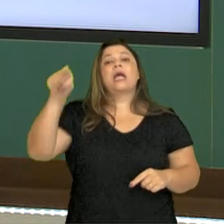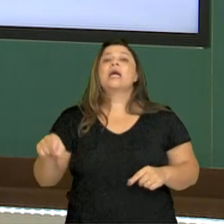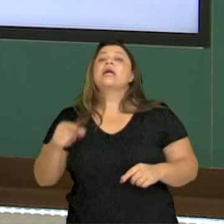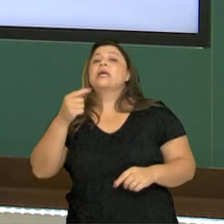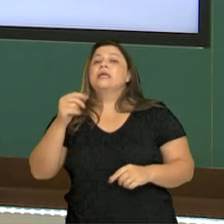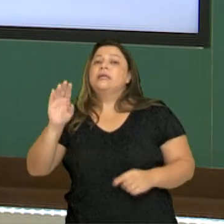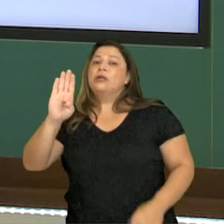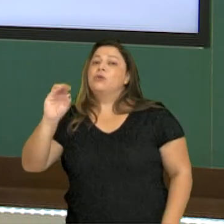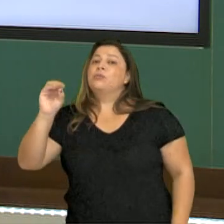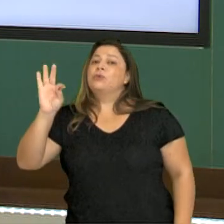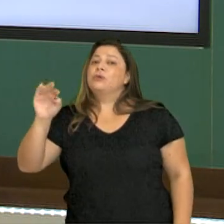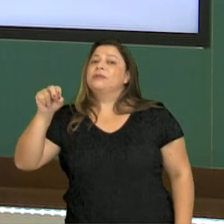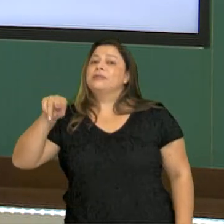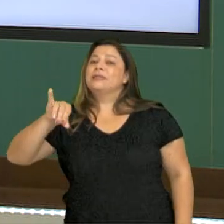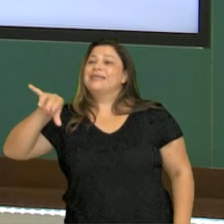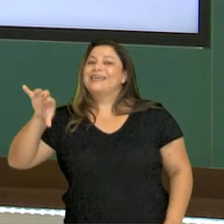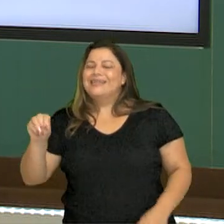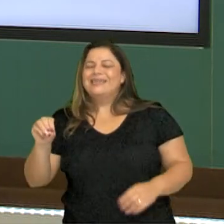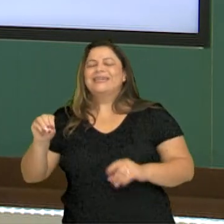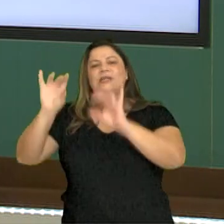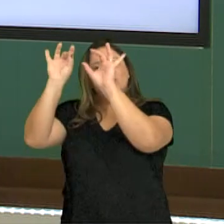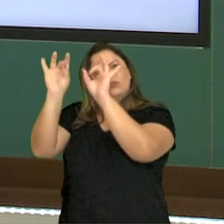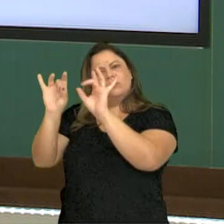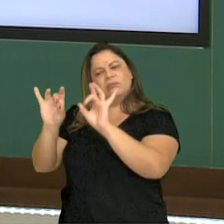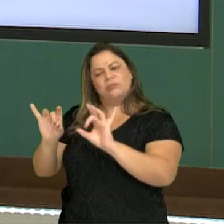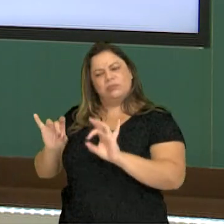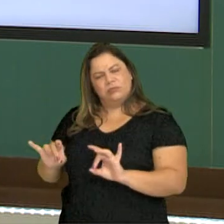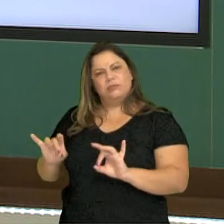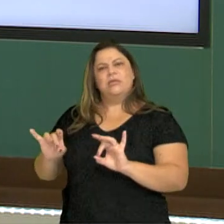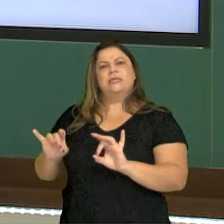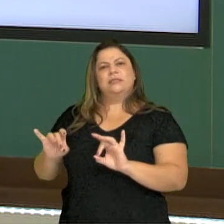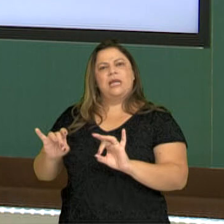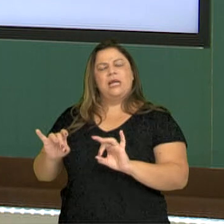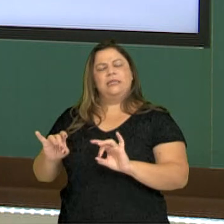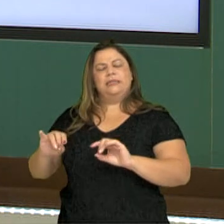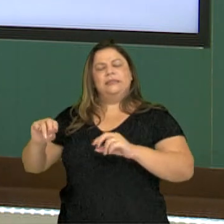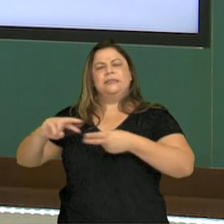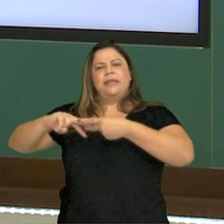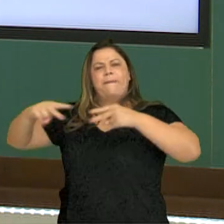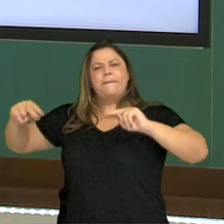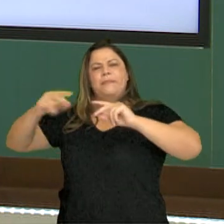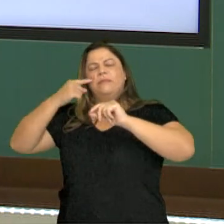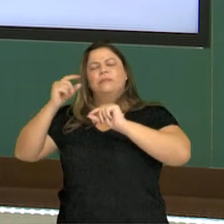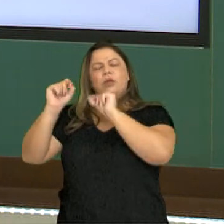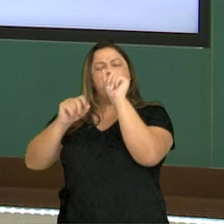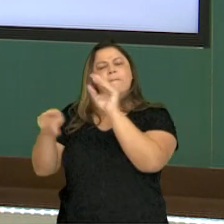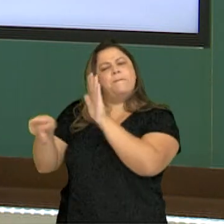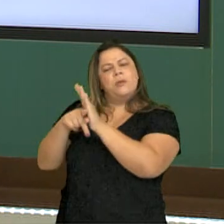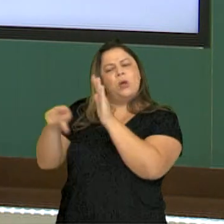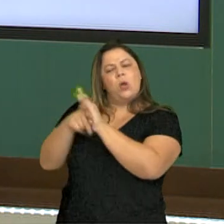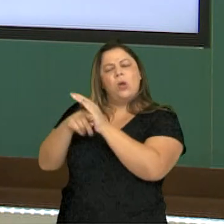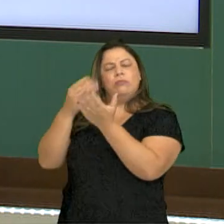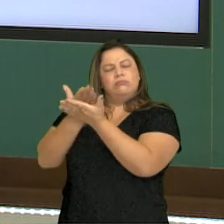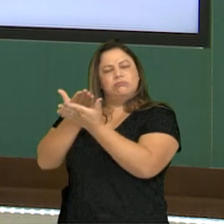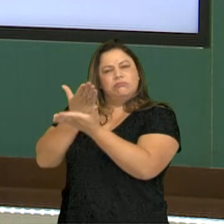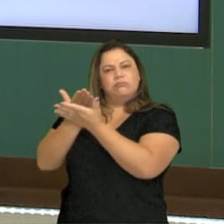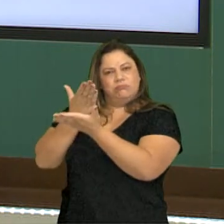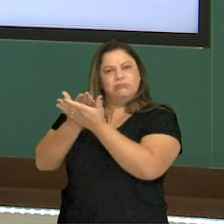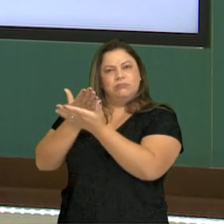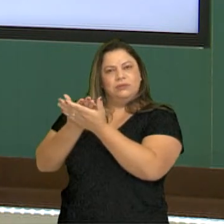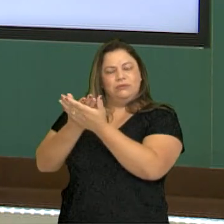é aquele especialista, é o biólogo que conhece, que estuda as plantas.